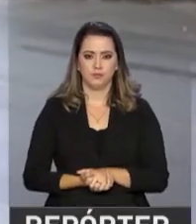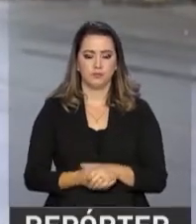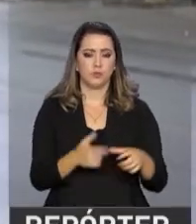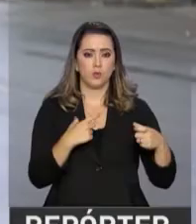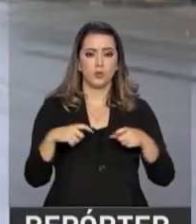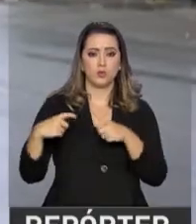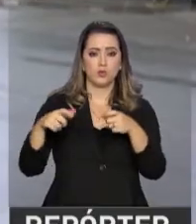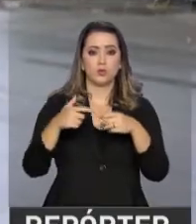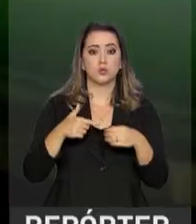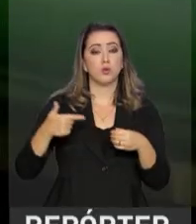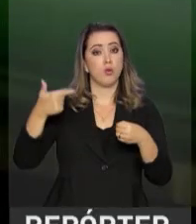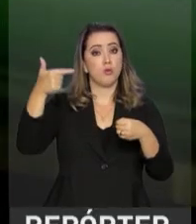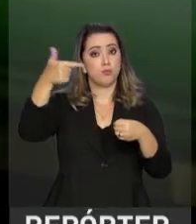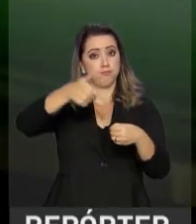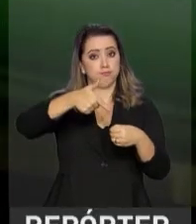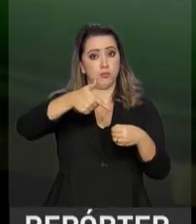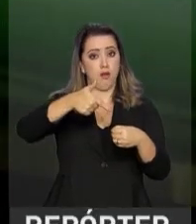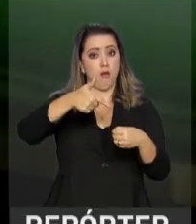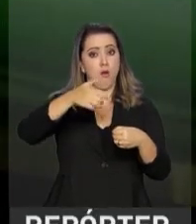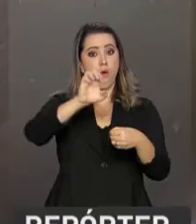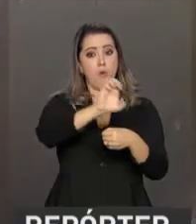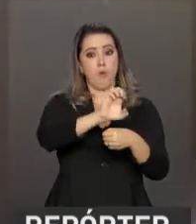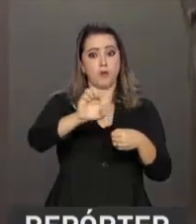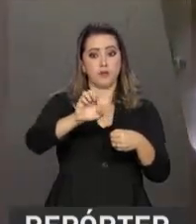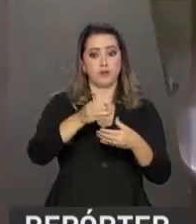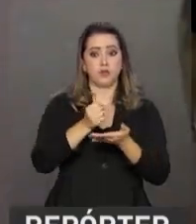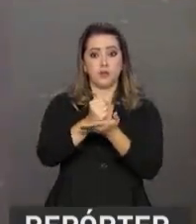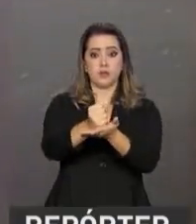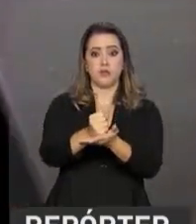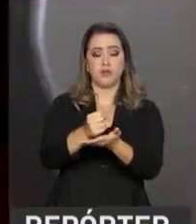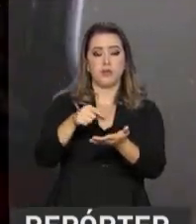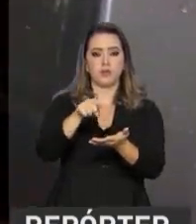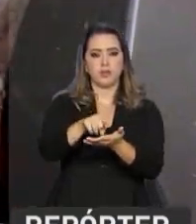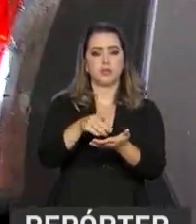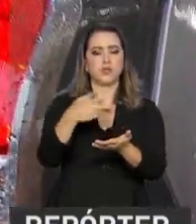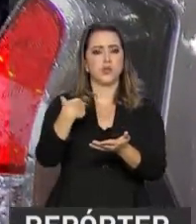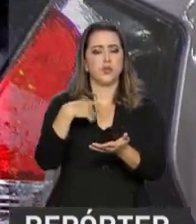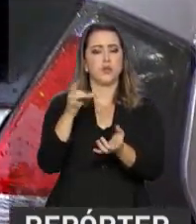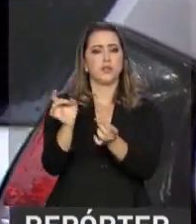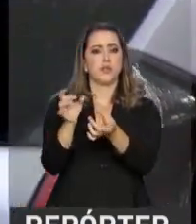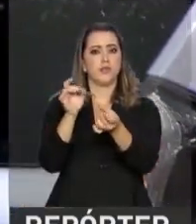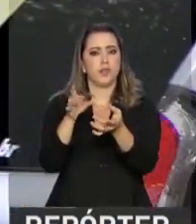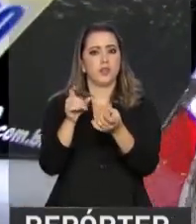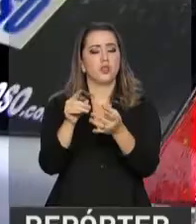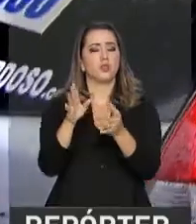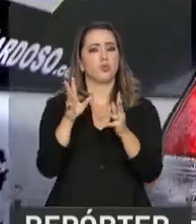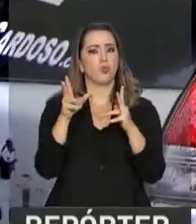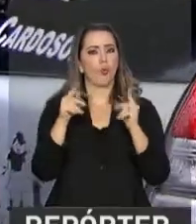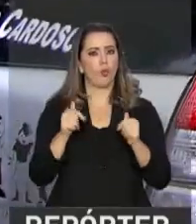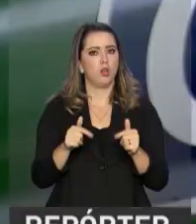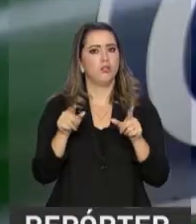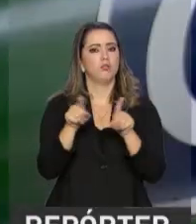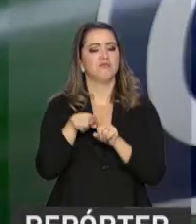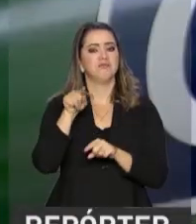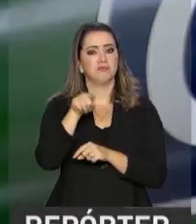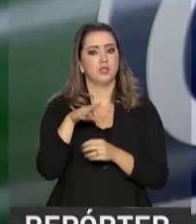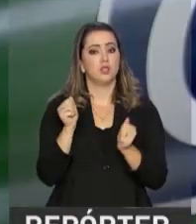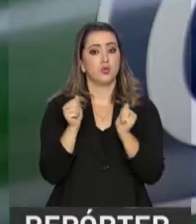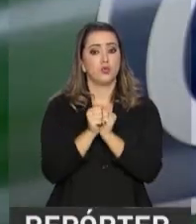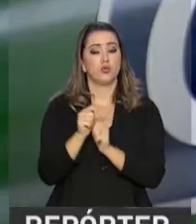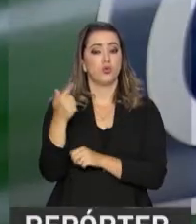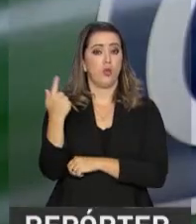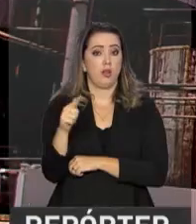postos de combustível o etanol está disponível para ser vendido puro e está presente também na composição da gasolina